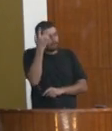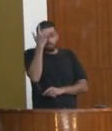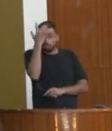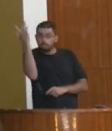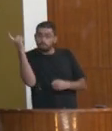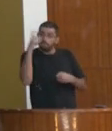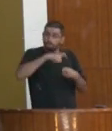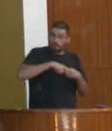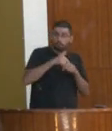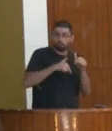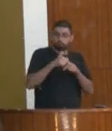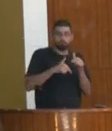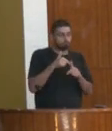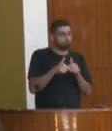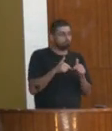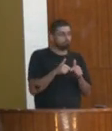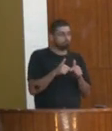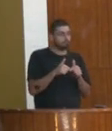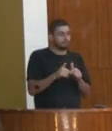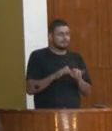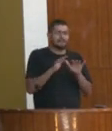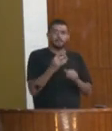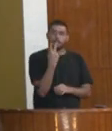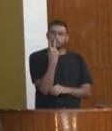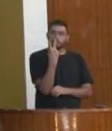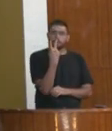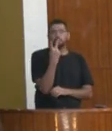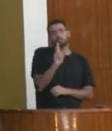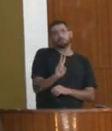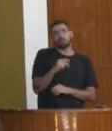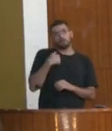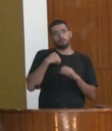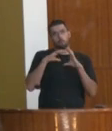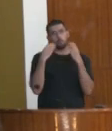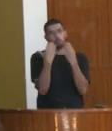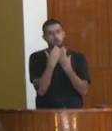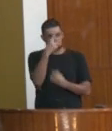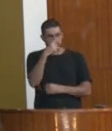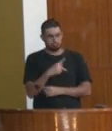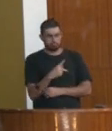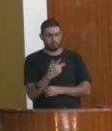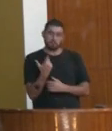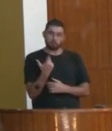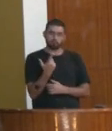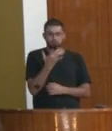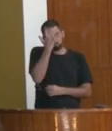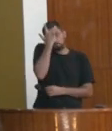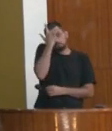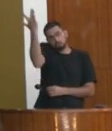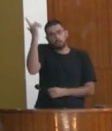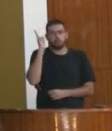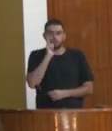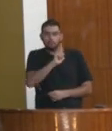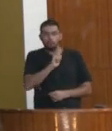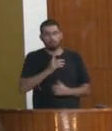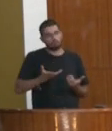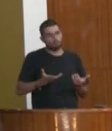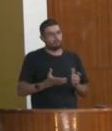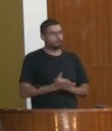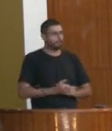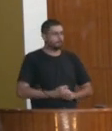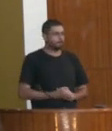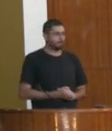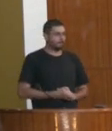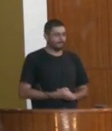porque, afinal de contas, pô, era duas vezes presidente do conselho, cara, emprego fácil, né, entendeu?